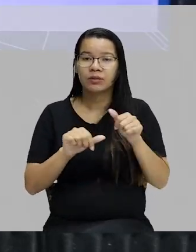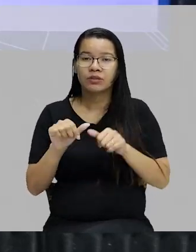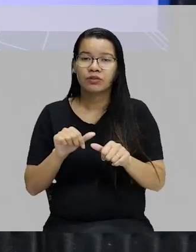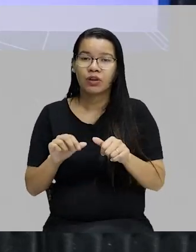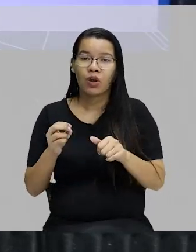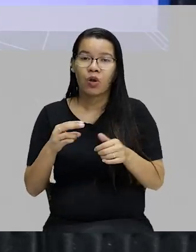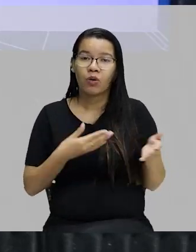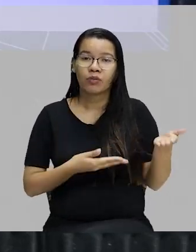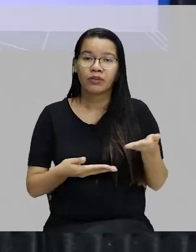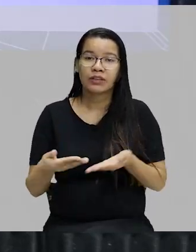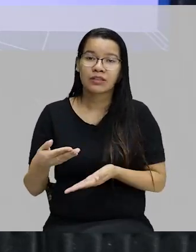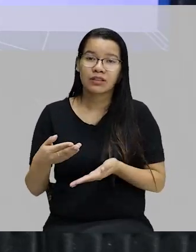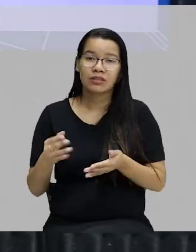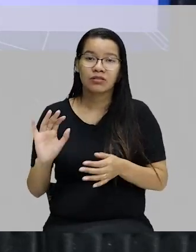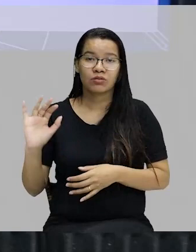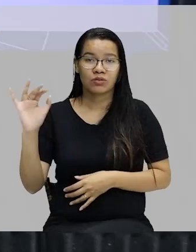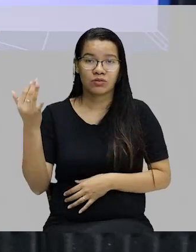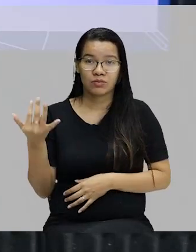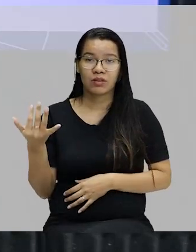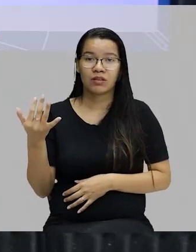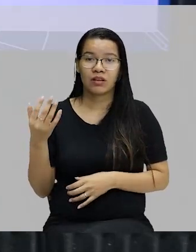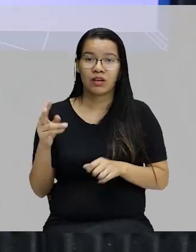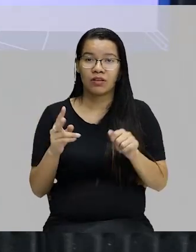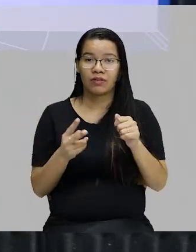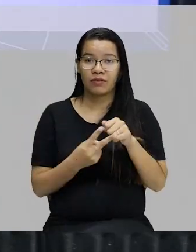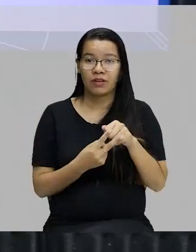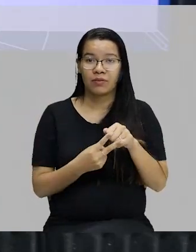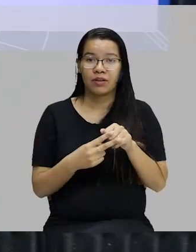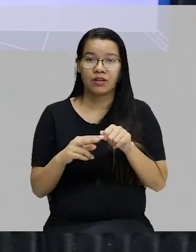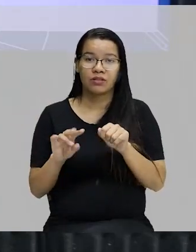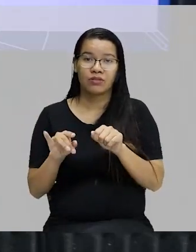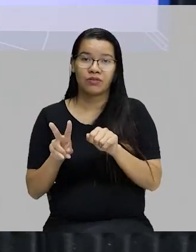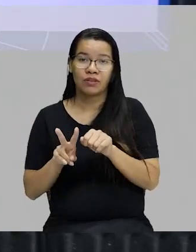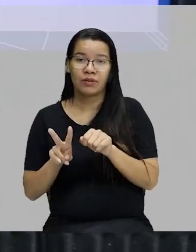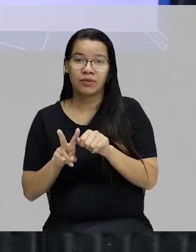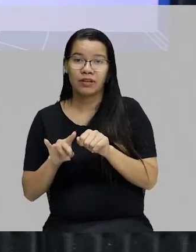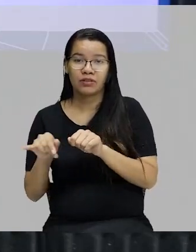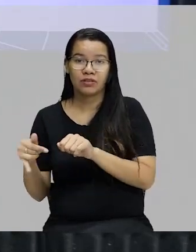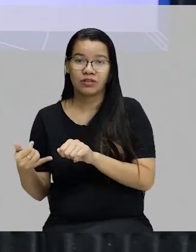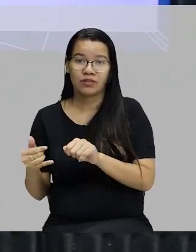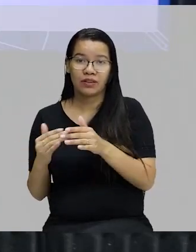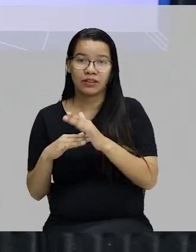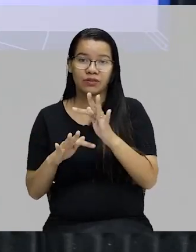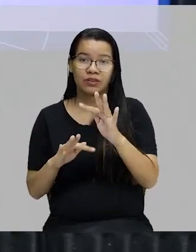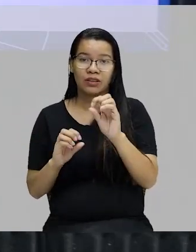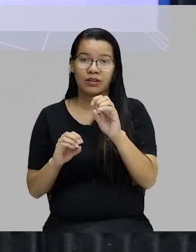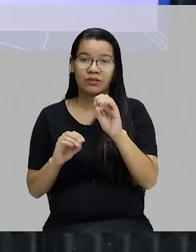circunstâncias a verbos, advérbios e adjetivos. Até a próxima e bye bye!